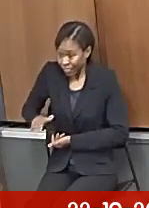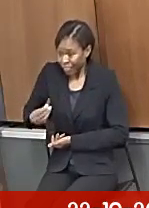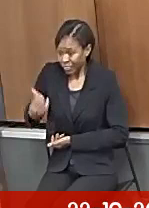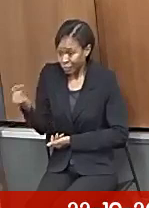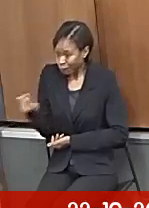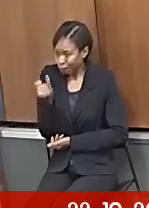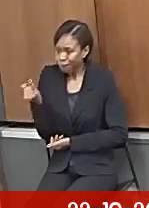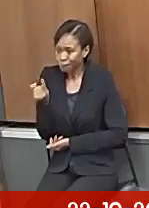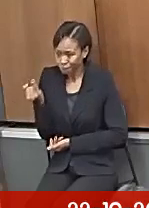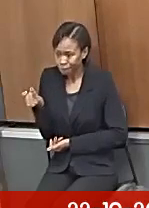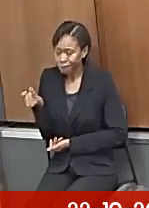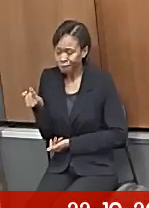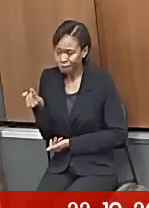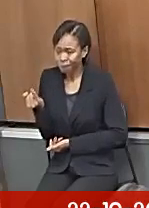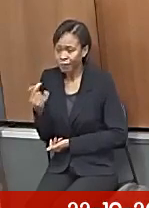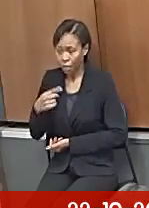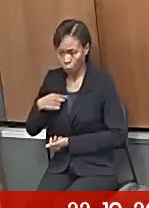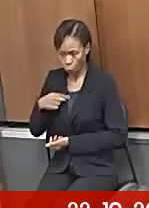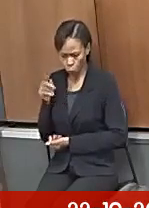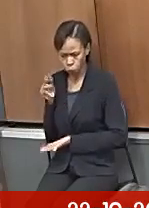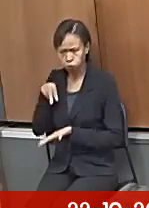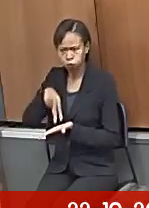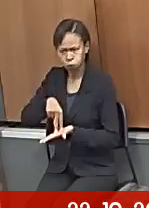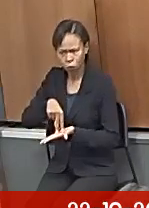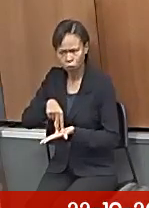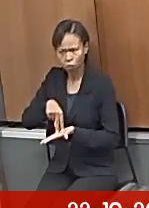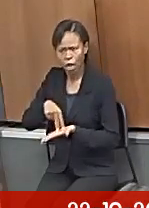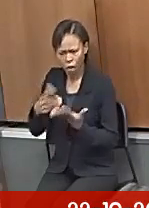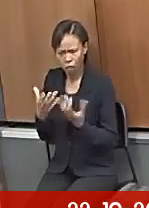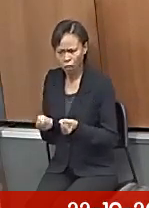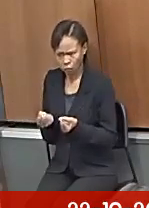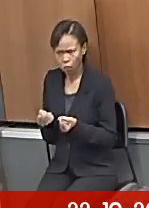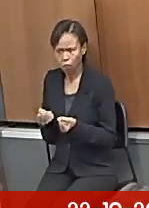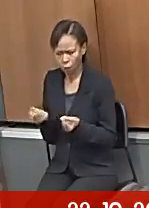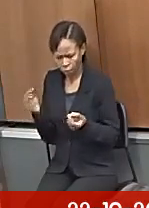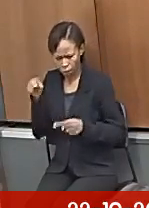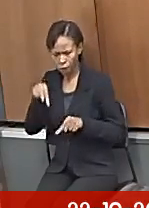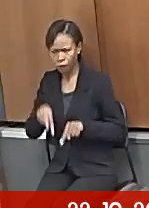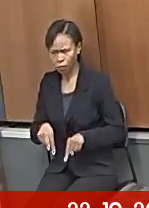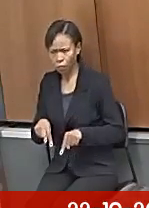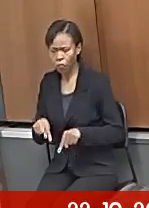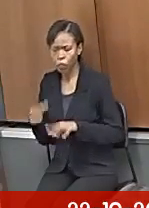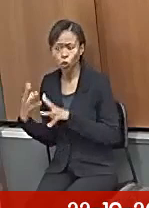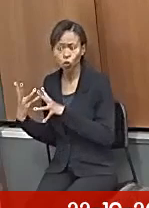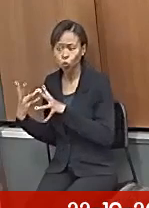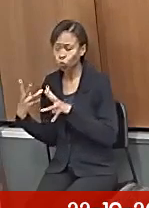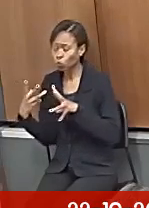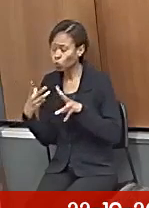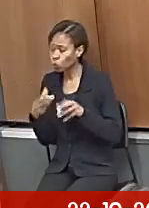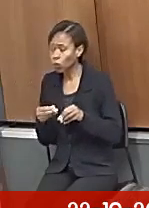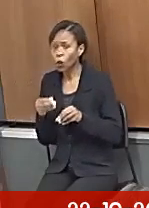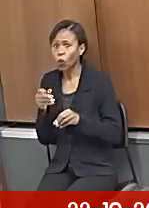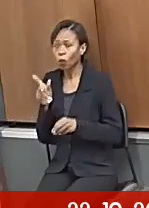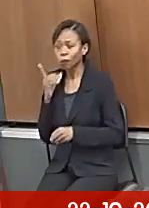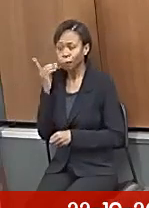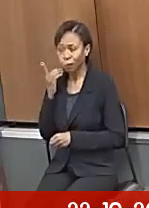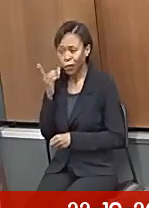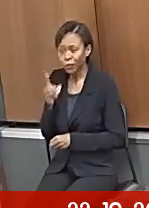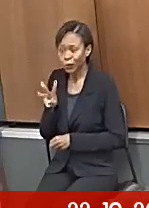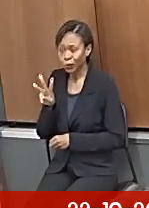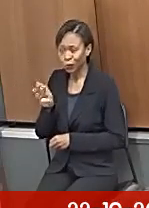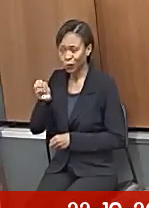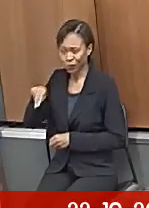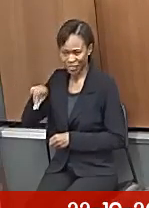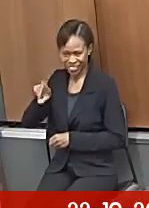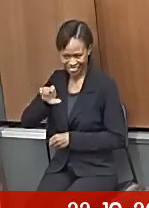Então, assim, quando eu me proponho a vir, e eu me proponho a todas, viu, deputado Wendel, que eu já conheço, eu